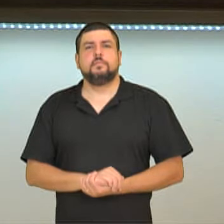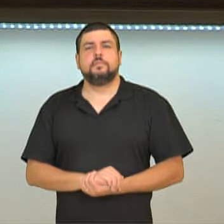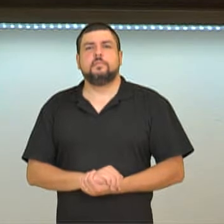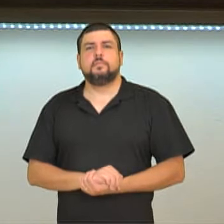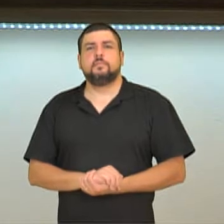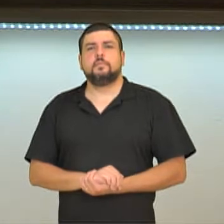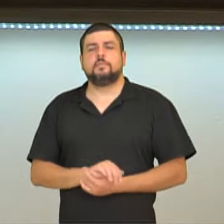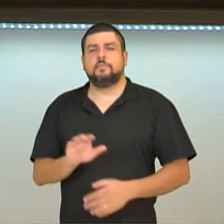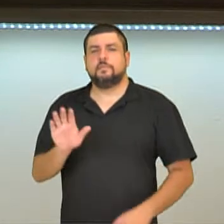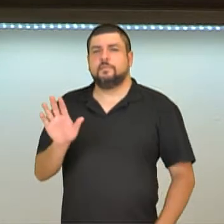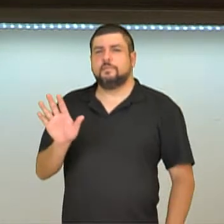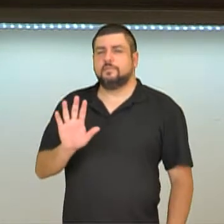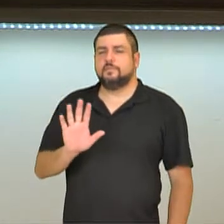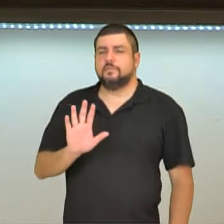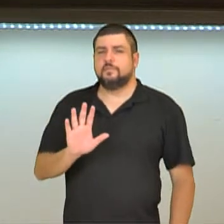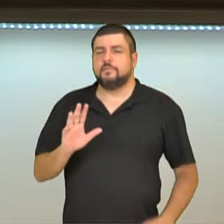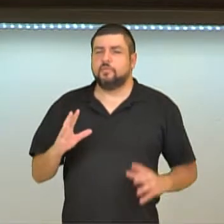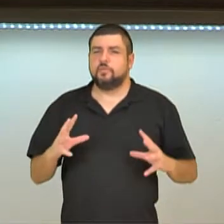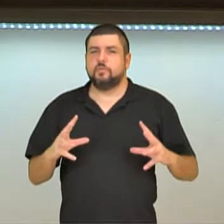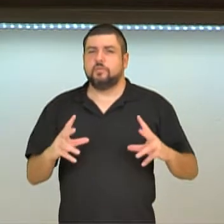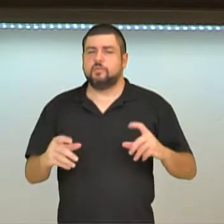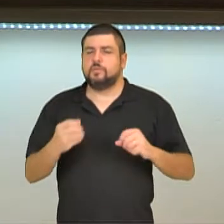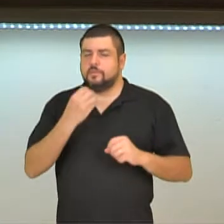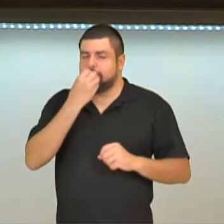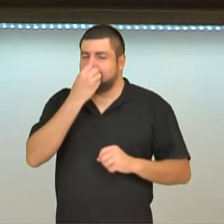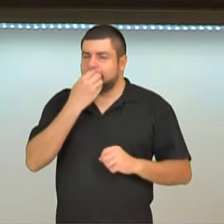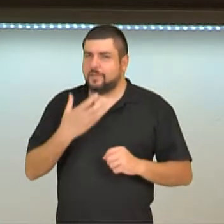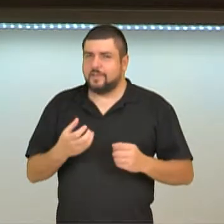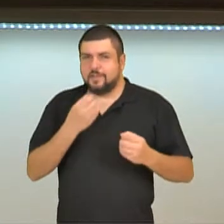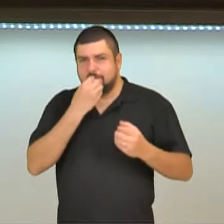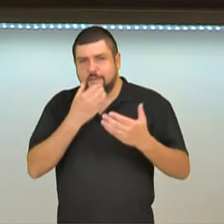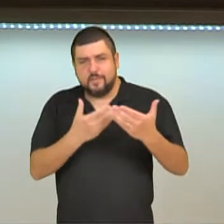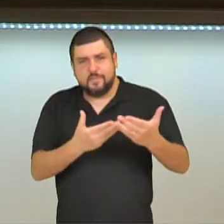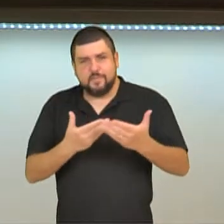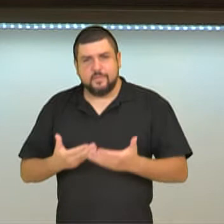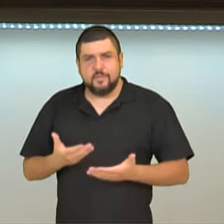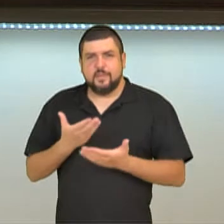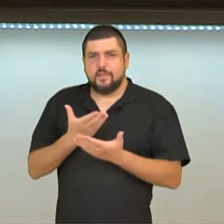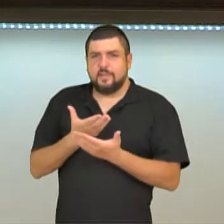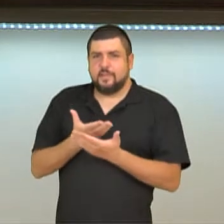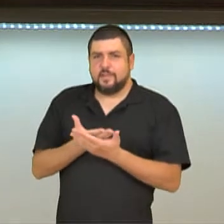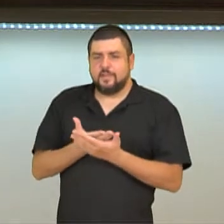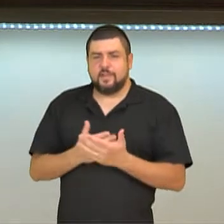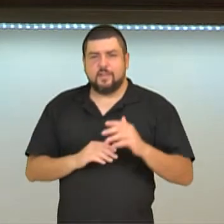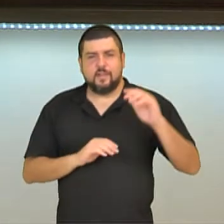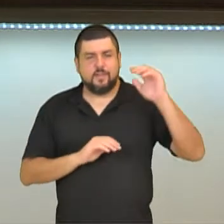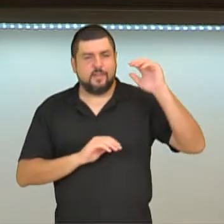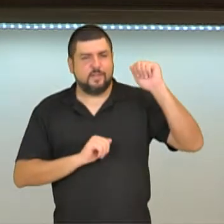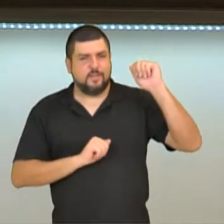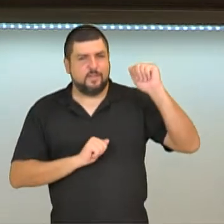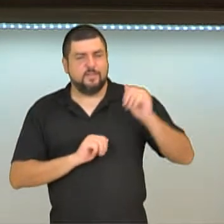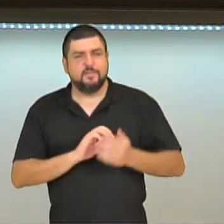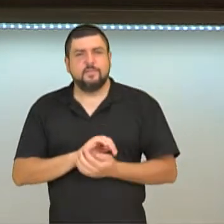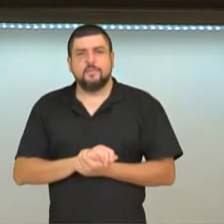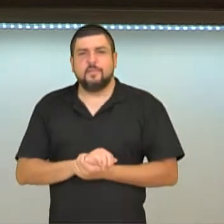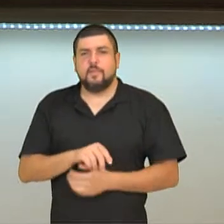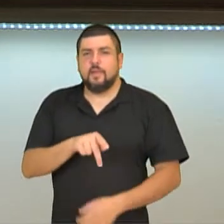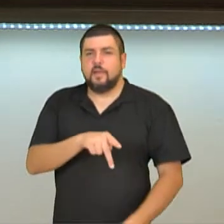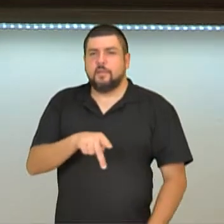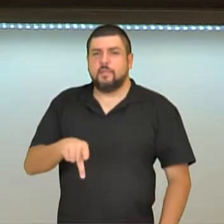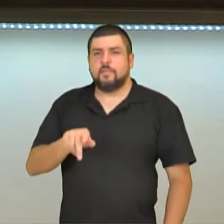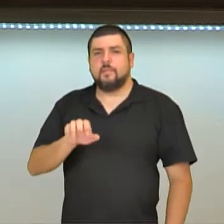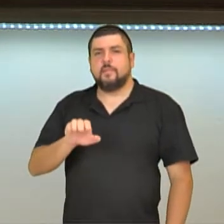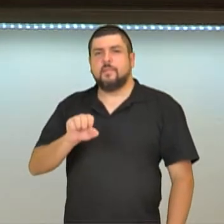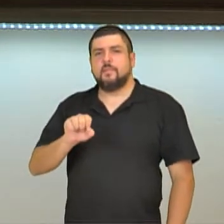que tal, chicos e chicas? Sejam bem-vindos à nossa aula de língua espanhola,